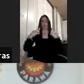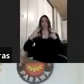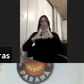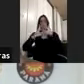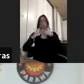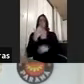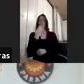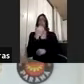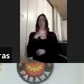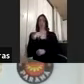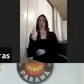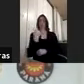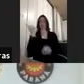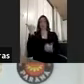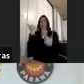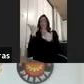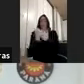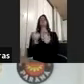Apoio.